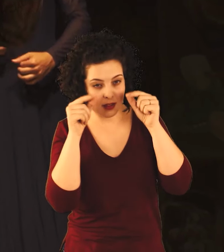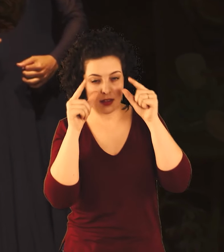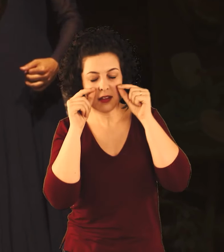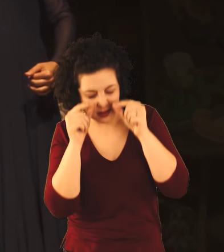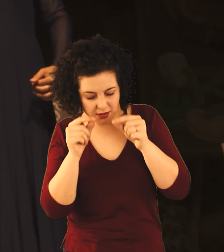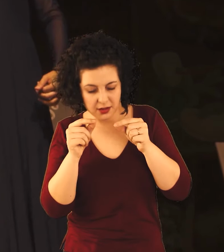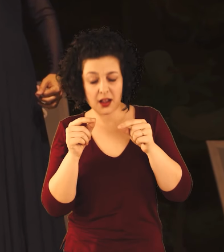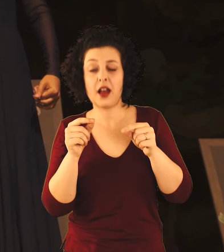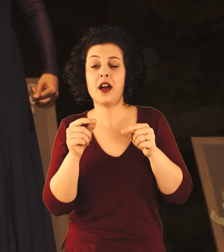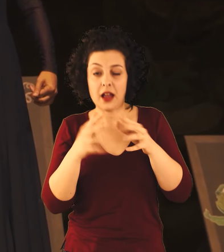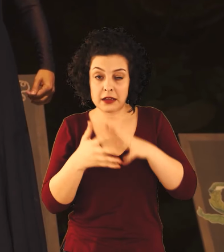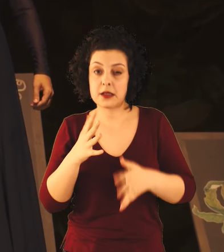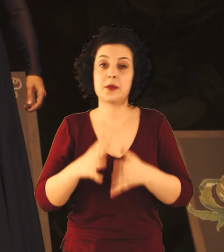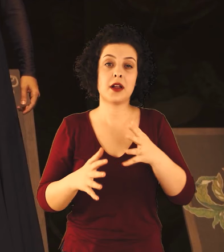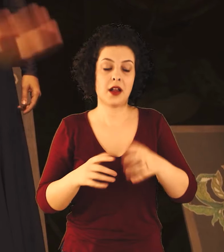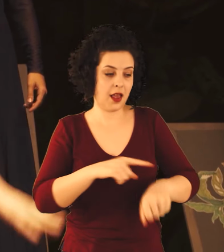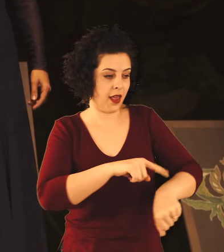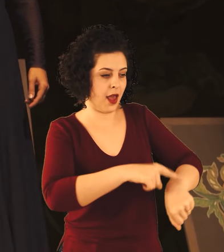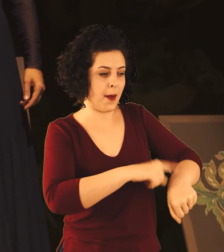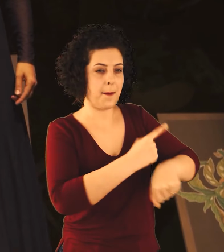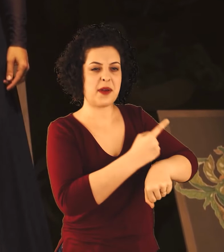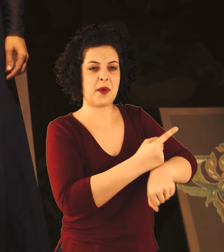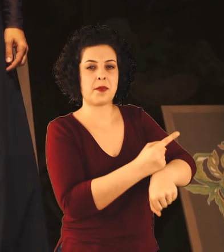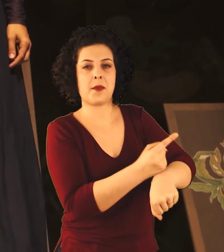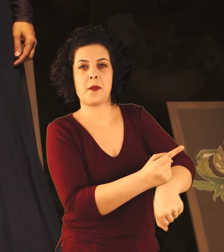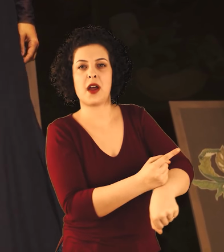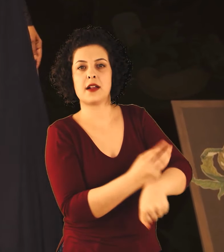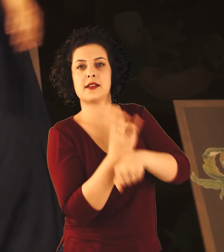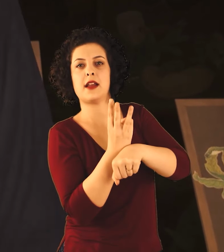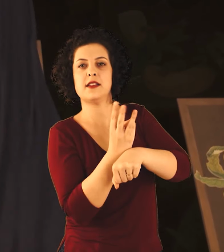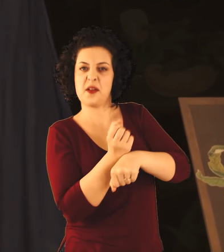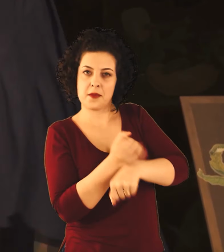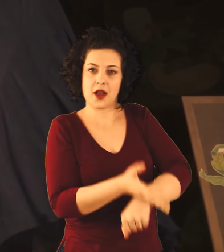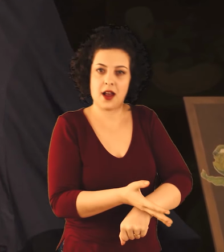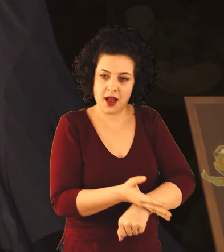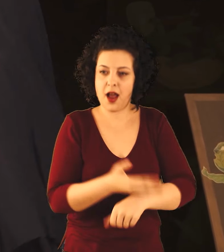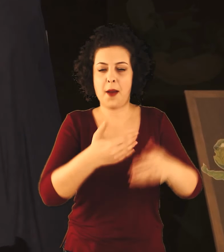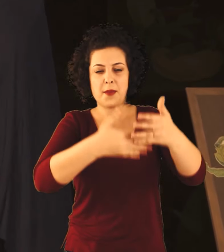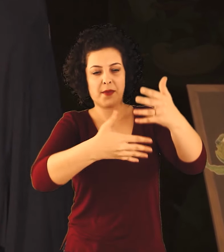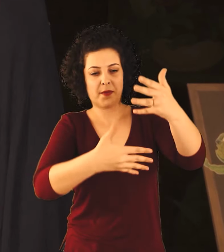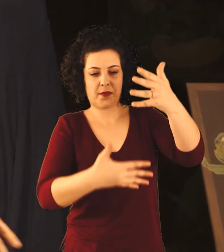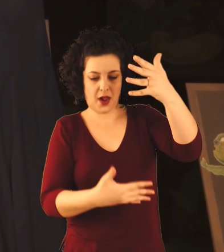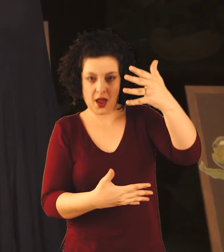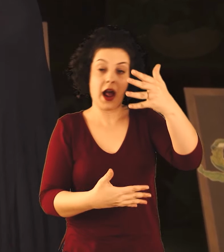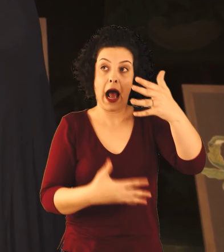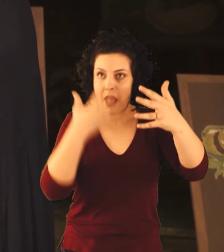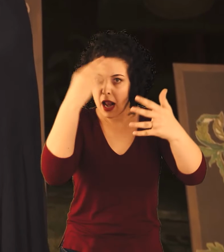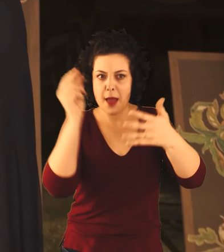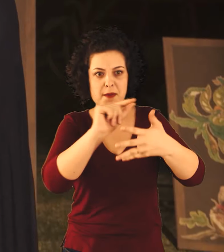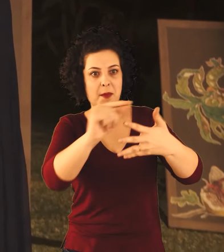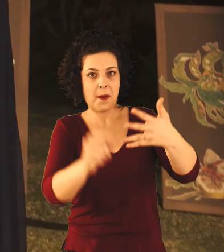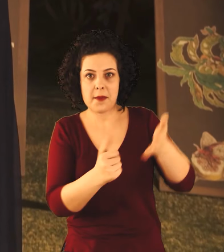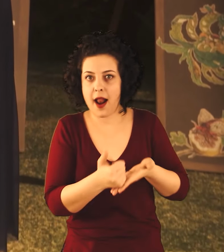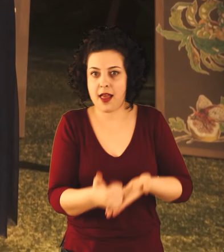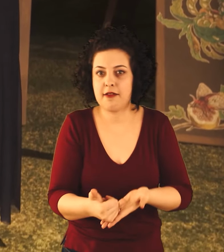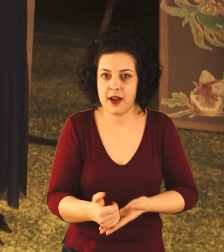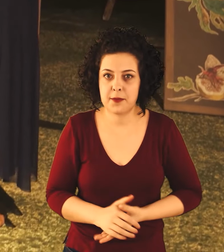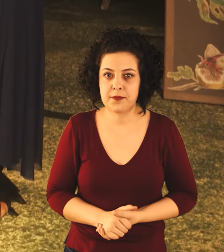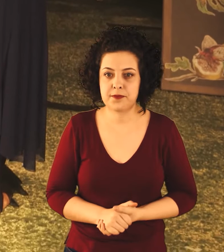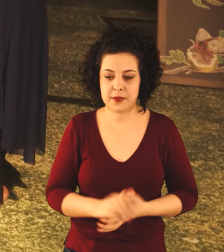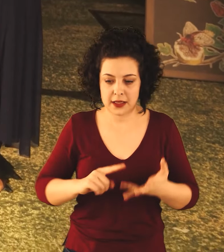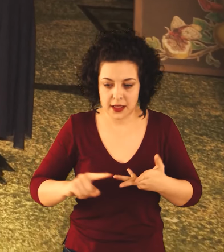insiste em atrapalhar. Eu sou o relógio que marca 3 da madrugada. Eu sou a lista de coisas que a Maria não pode esquecer de levar.